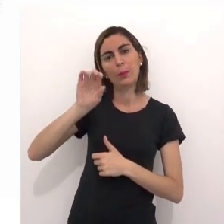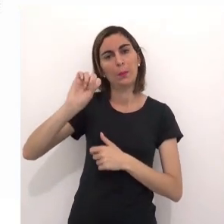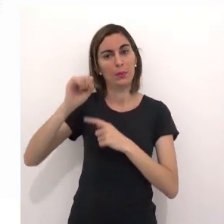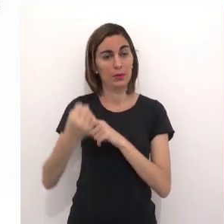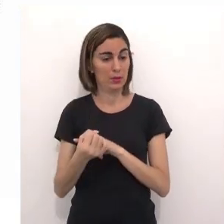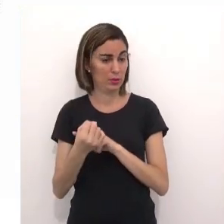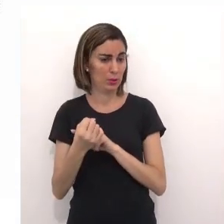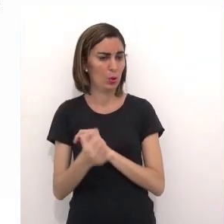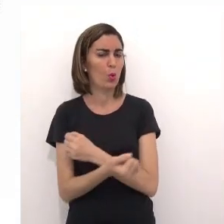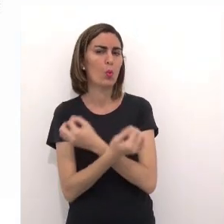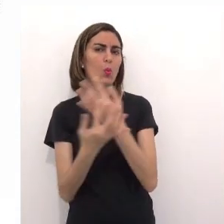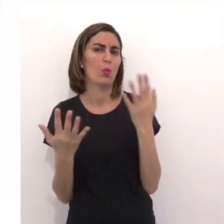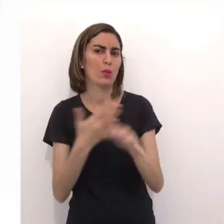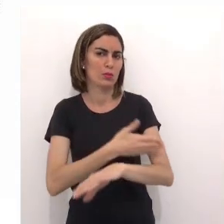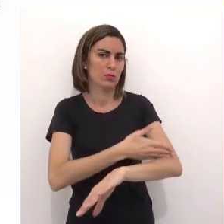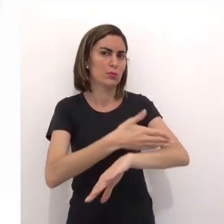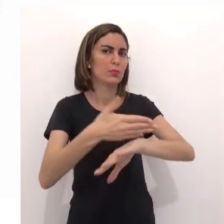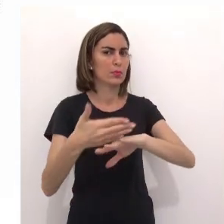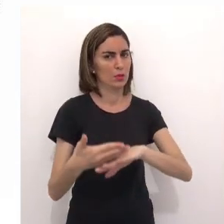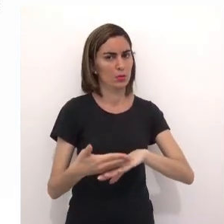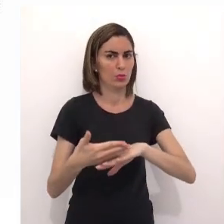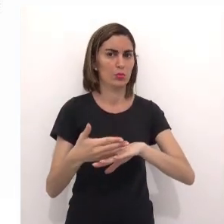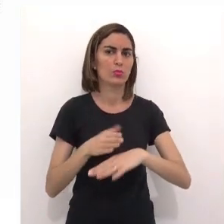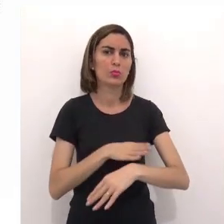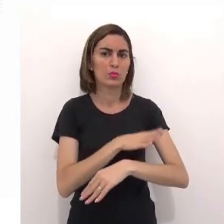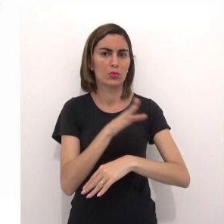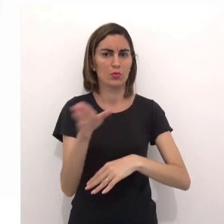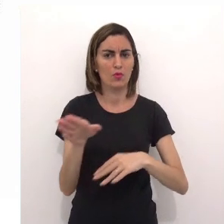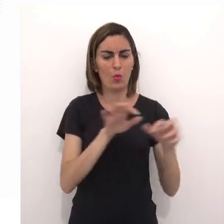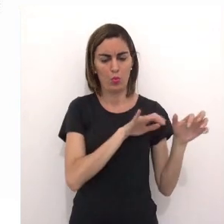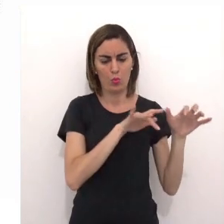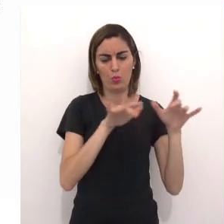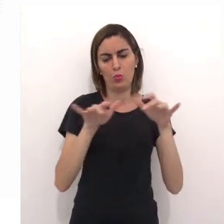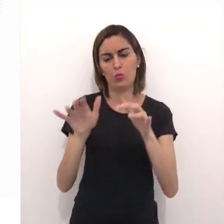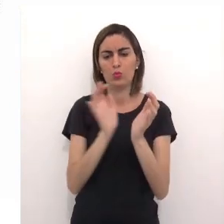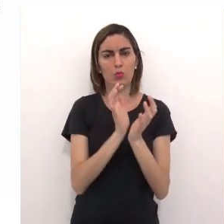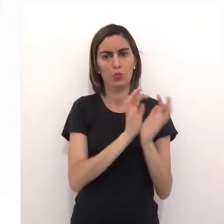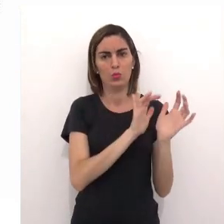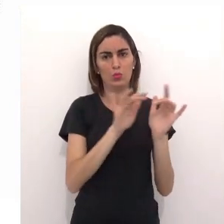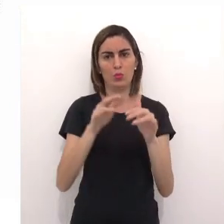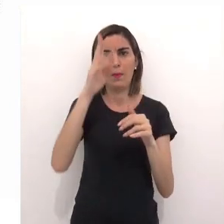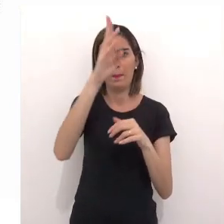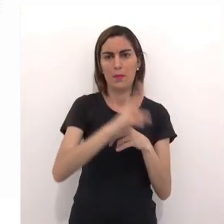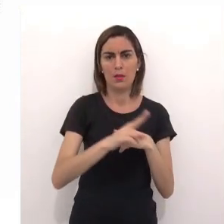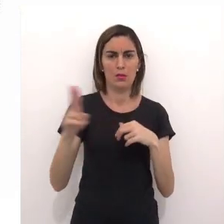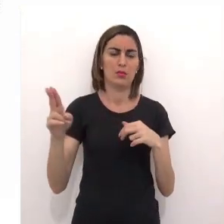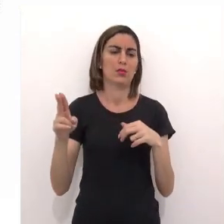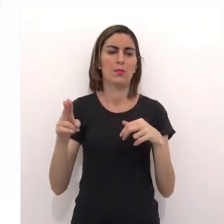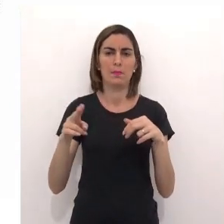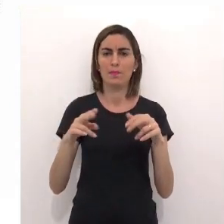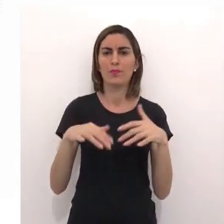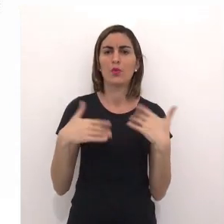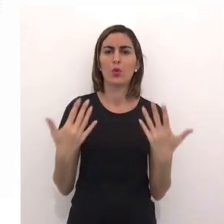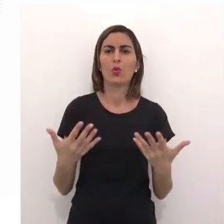os brancos iam ouvir missa, contou